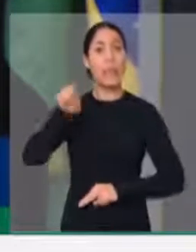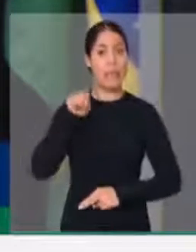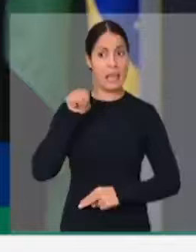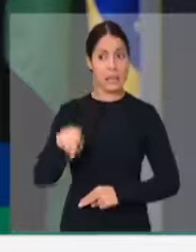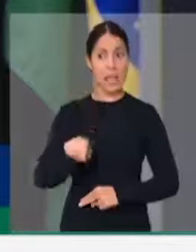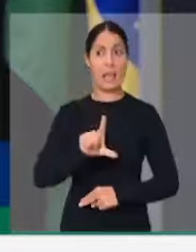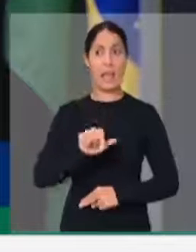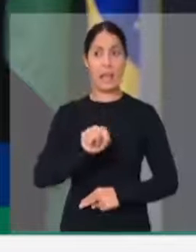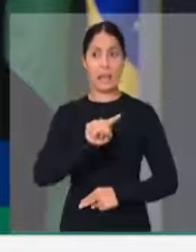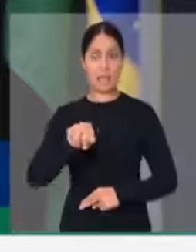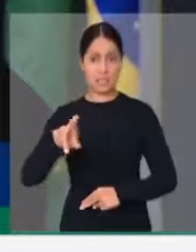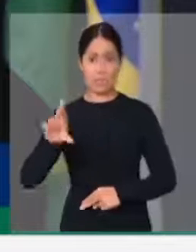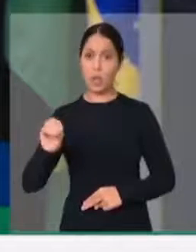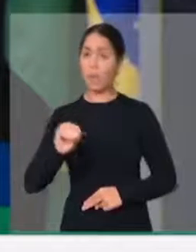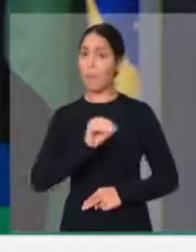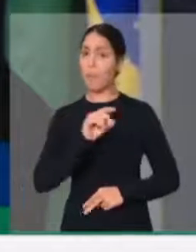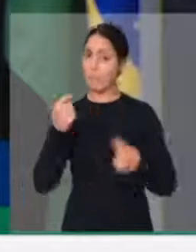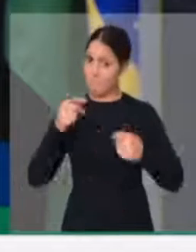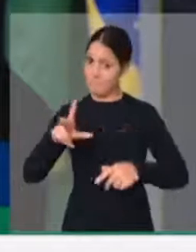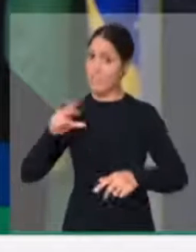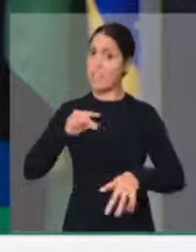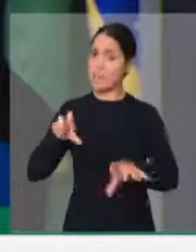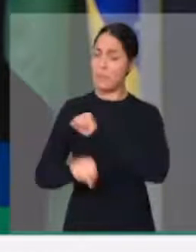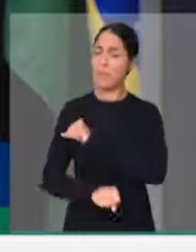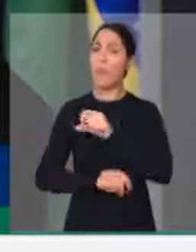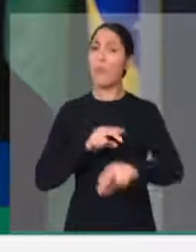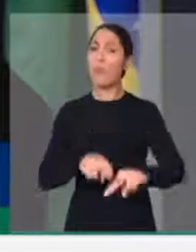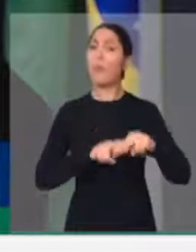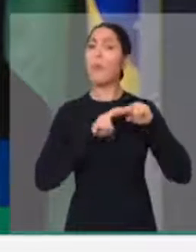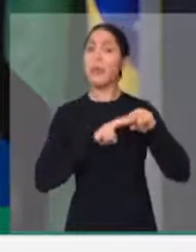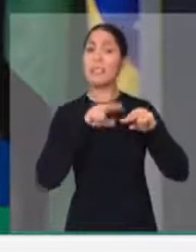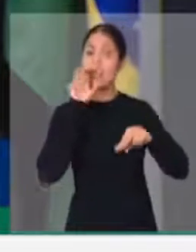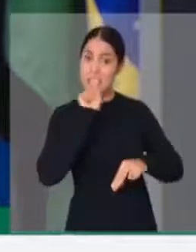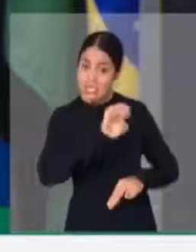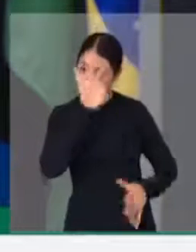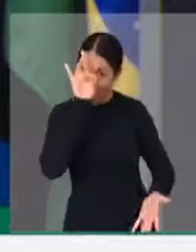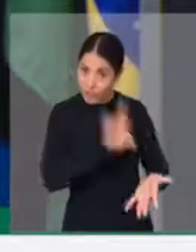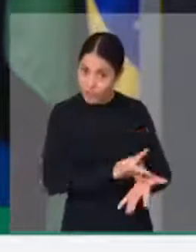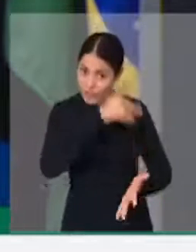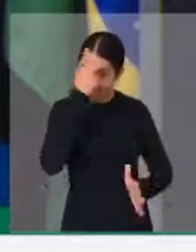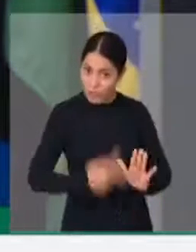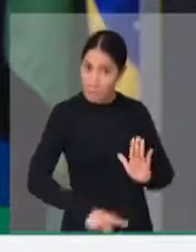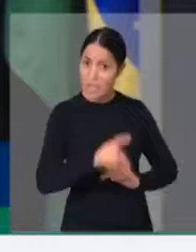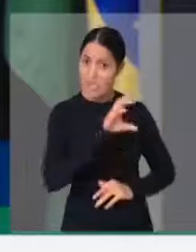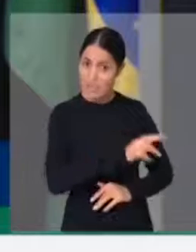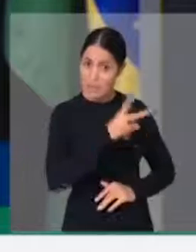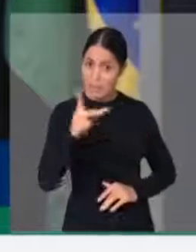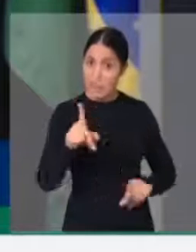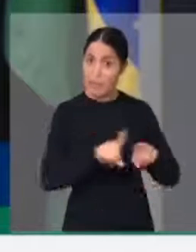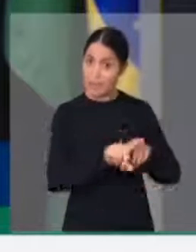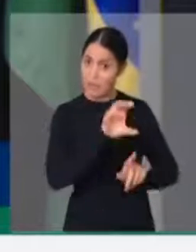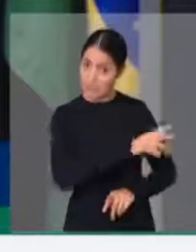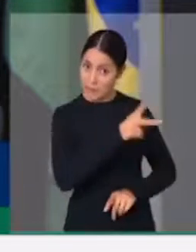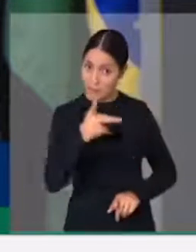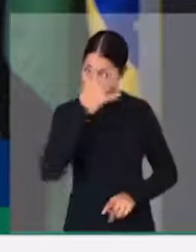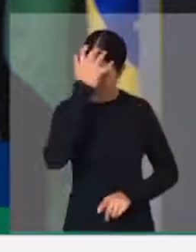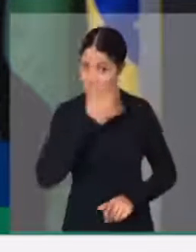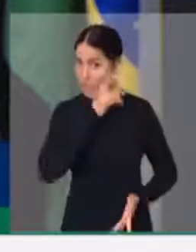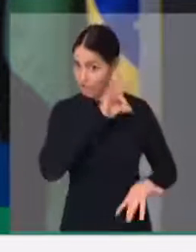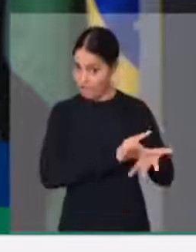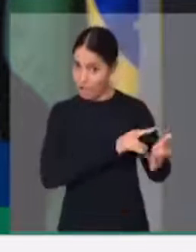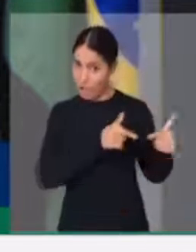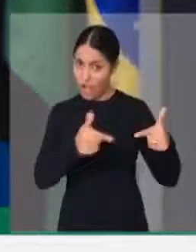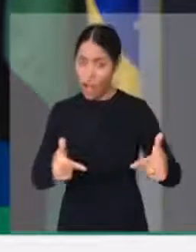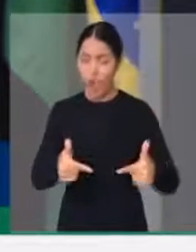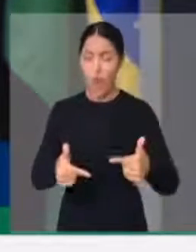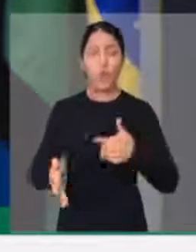se o nosso sistema penal e processual penal fosse sincero obviamente que todo cidadão